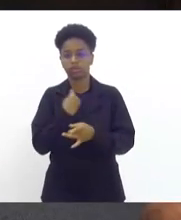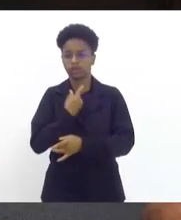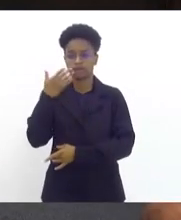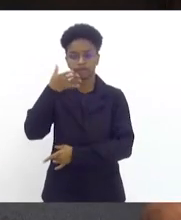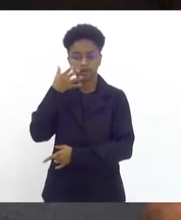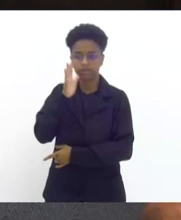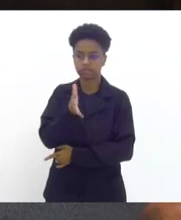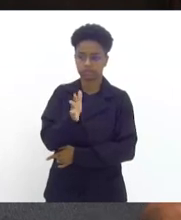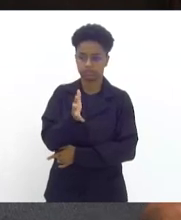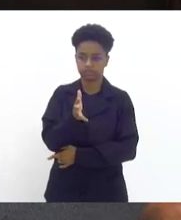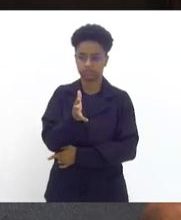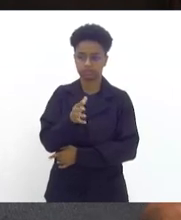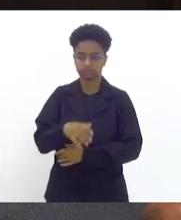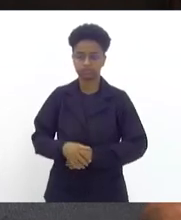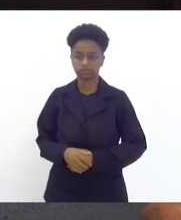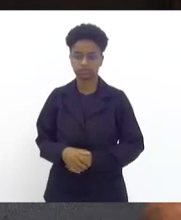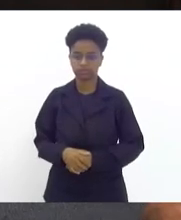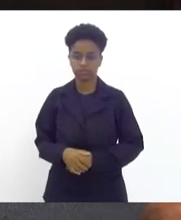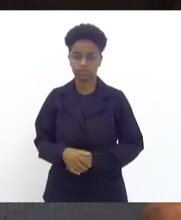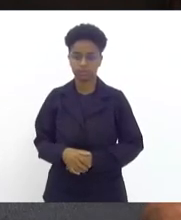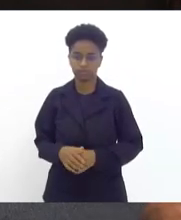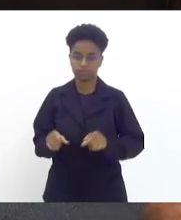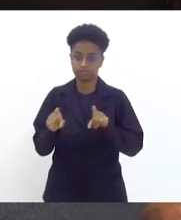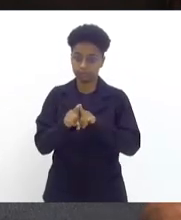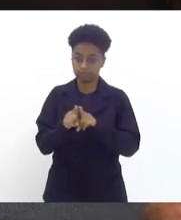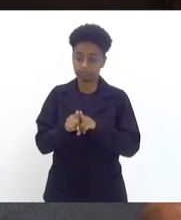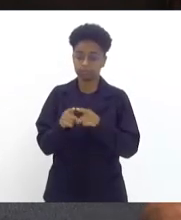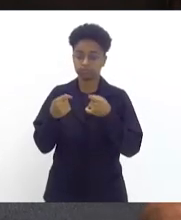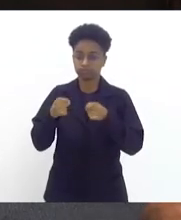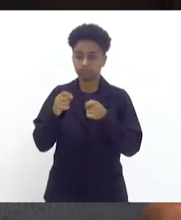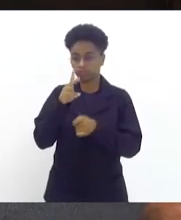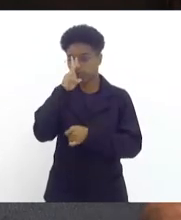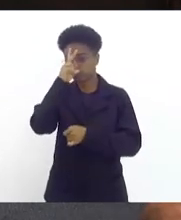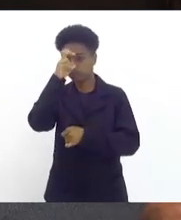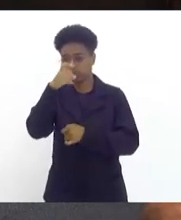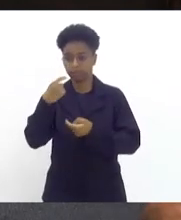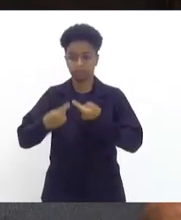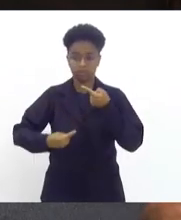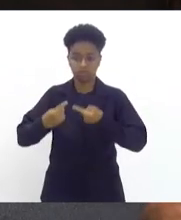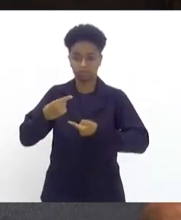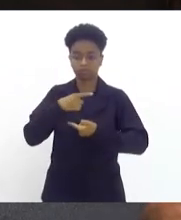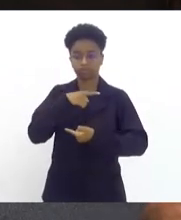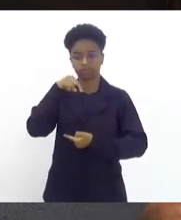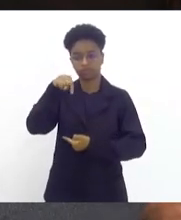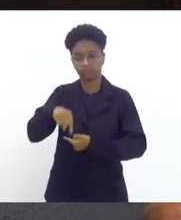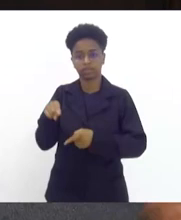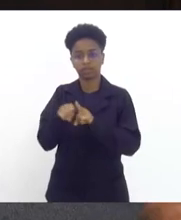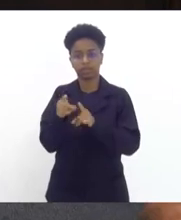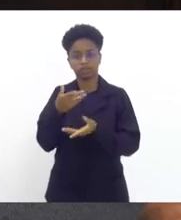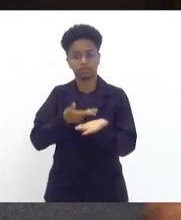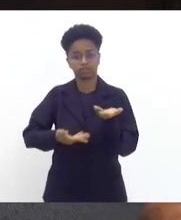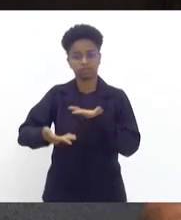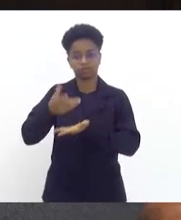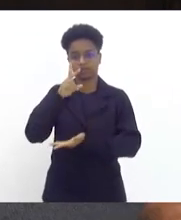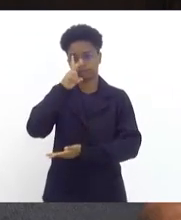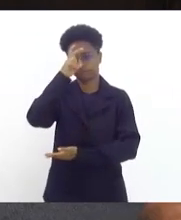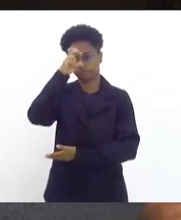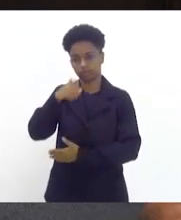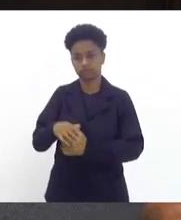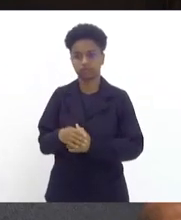tem dito aqui négoberto E além disso é fortalecer aqui as políticas que a gente tem a integração das forças que a gente tem